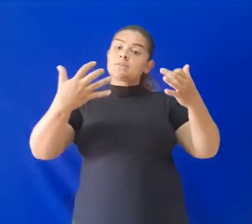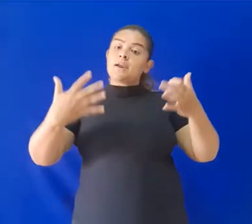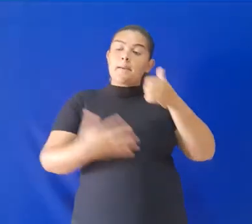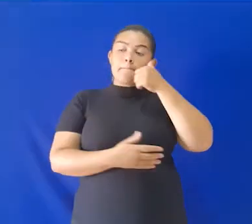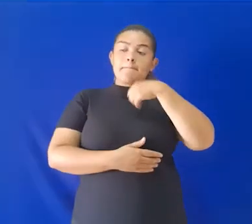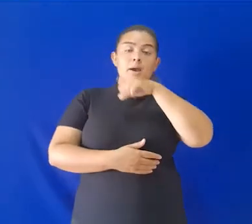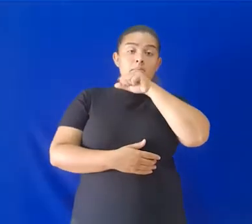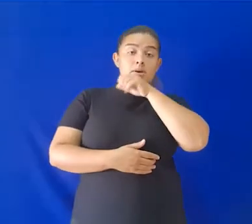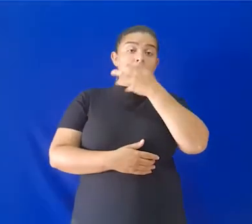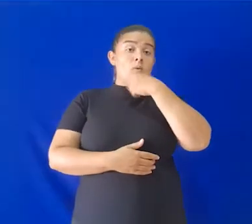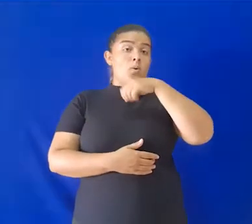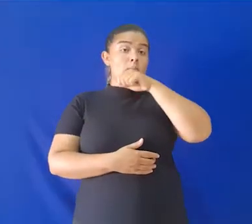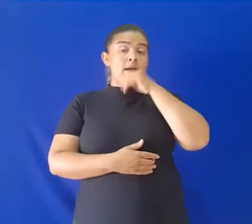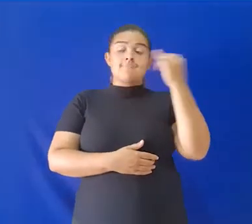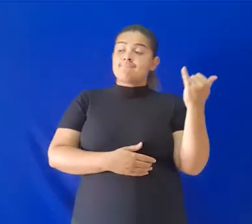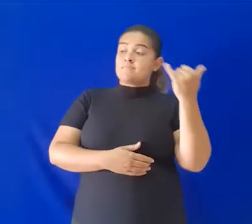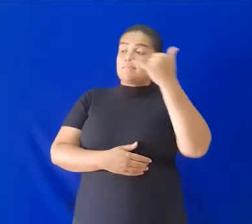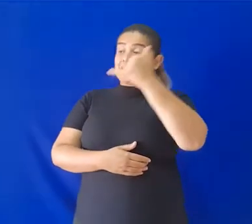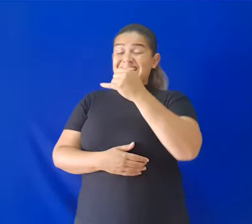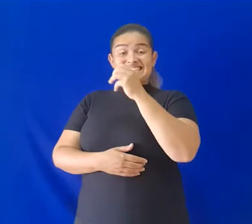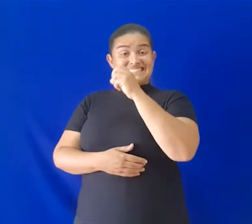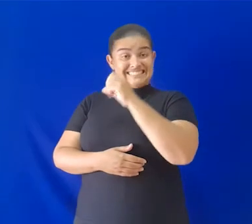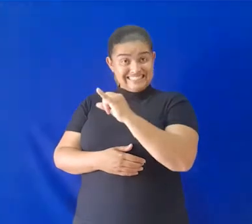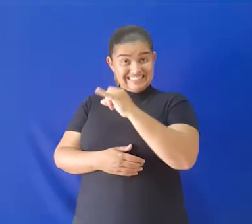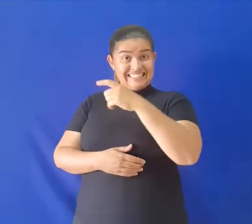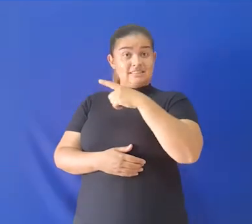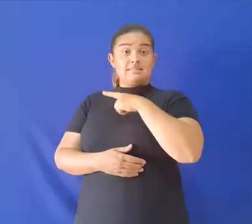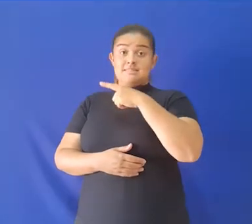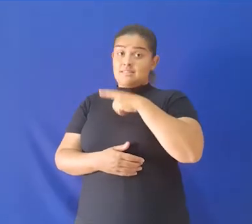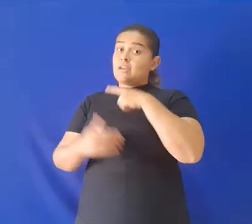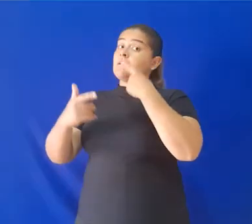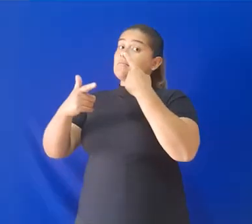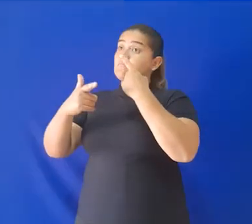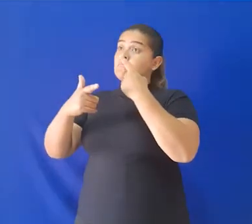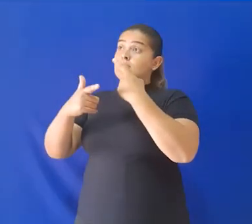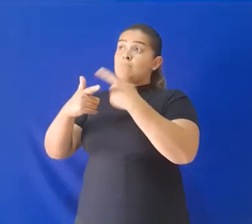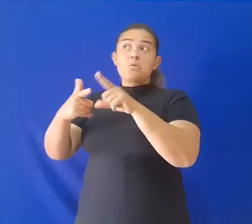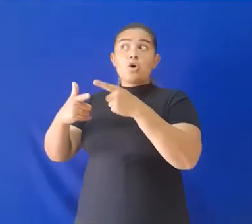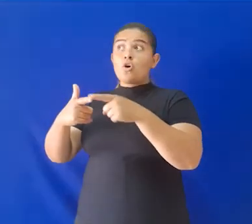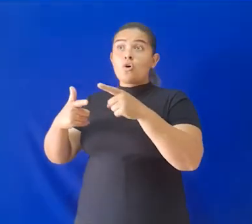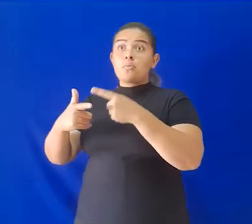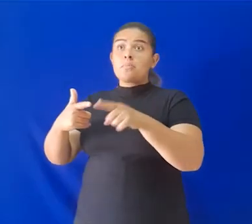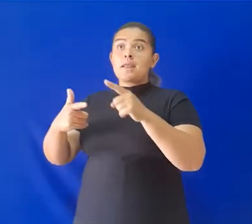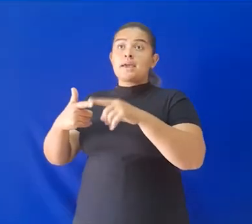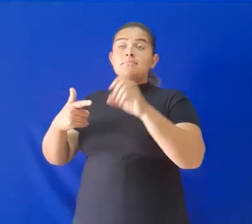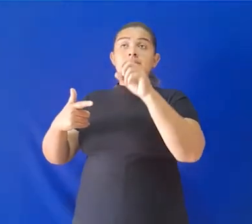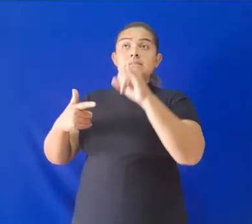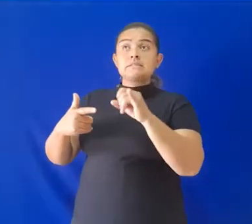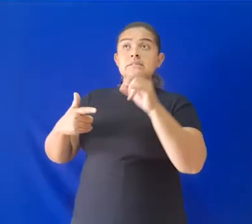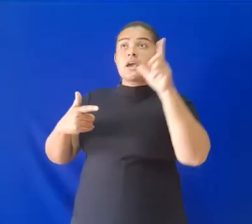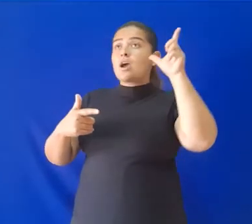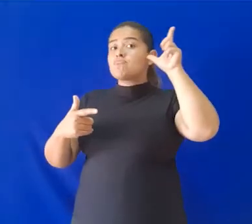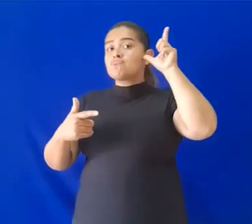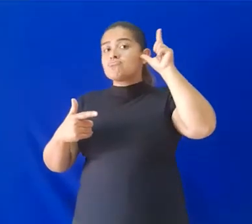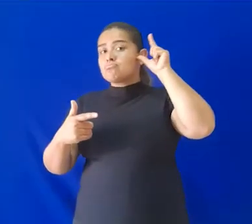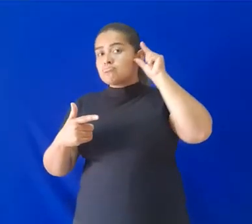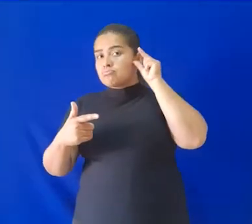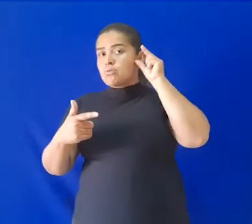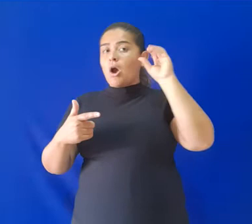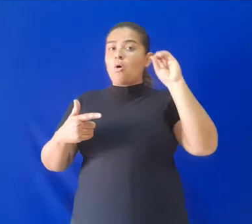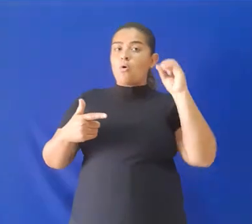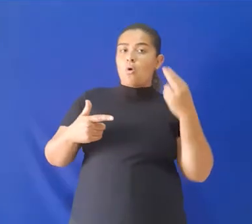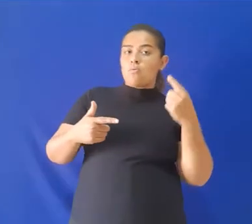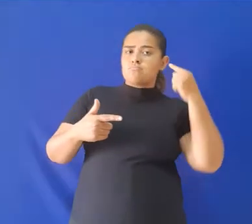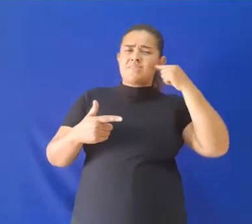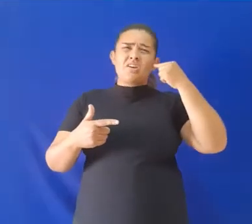poder dizer para os pais se existe algum problema de surdez,